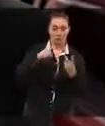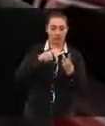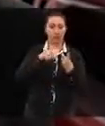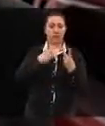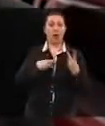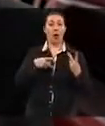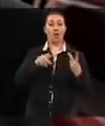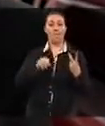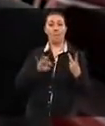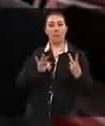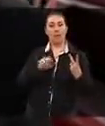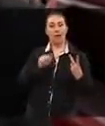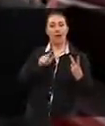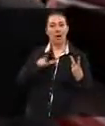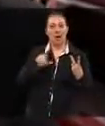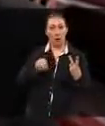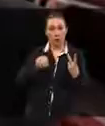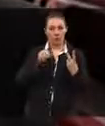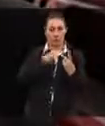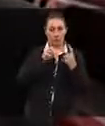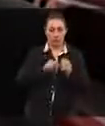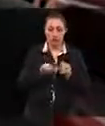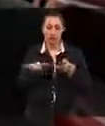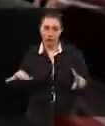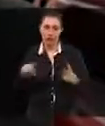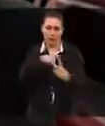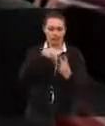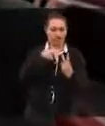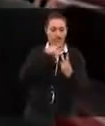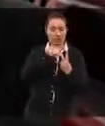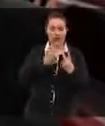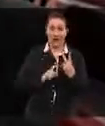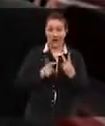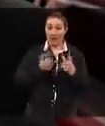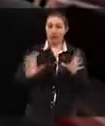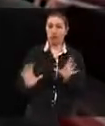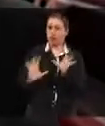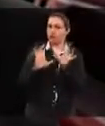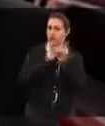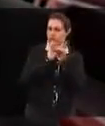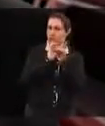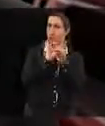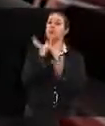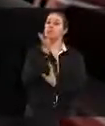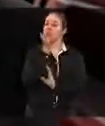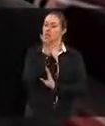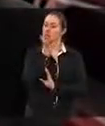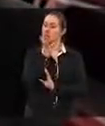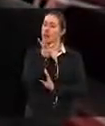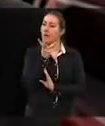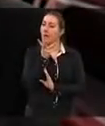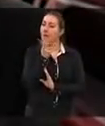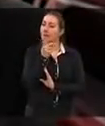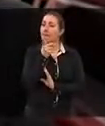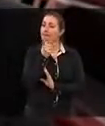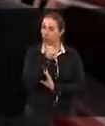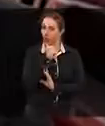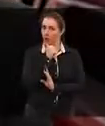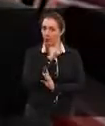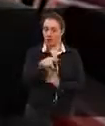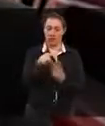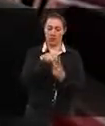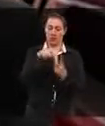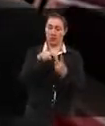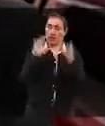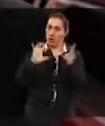que é o PYY, tá? A ação desses 2 hormônios, ela demora um tempinho para a gente ver